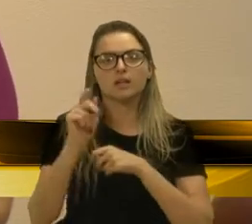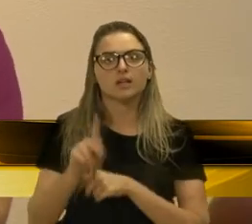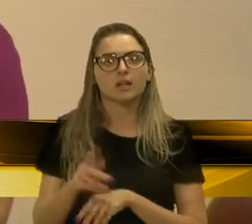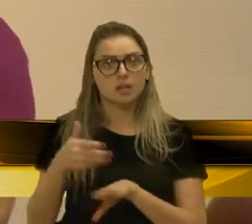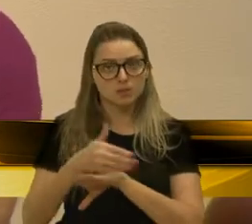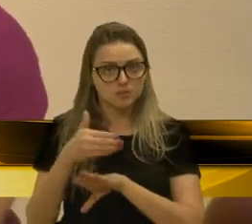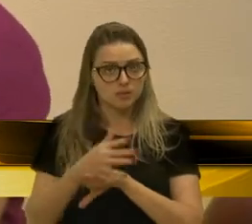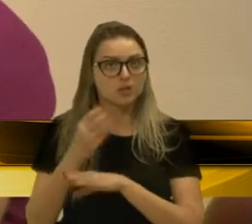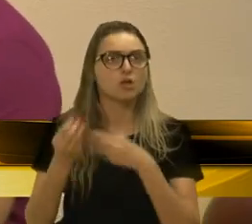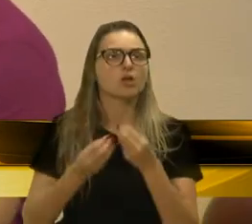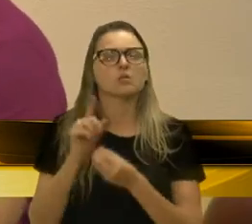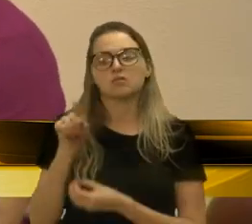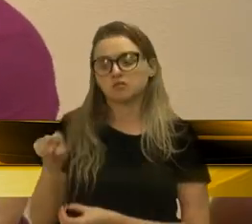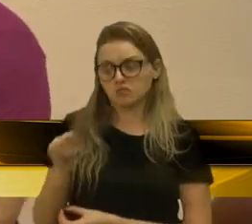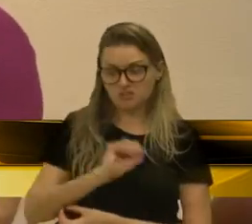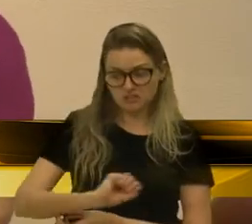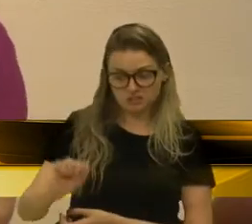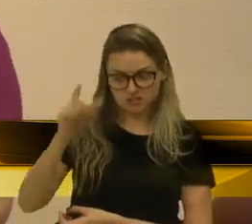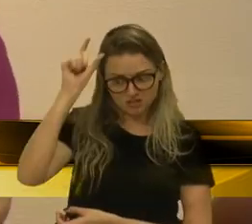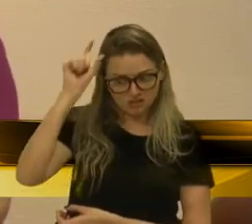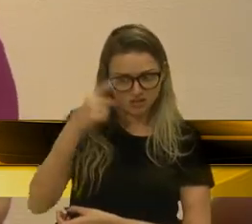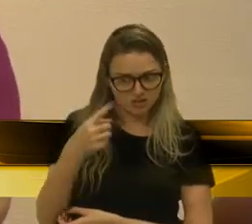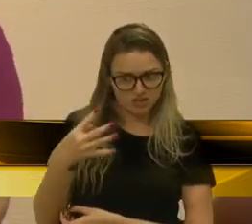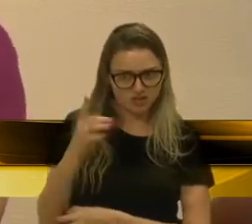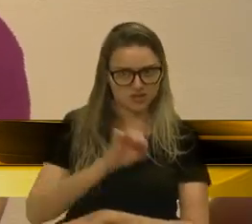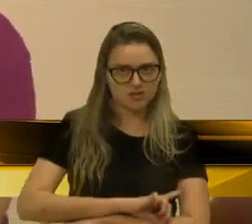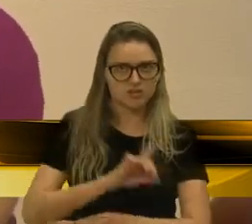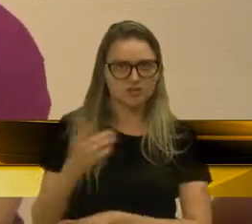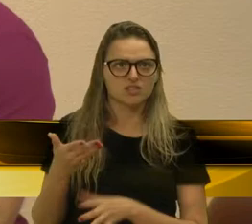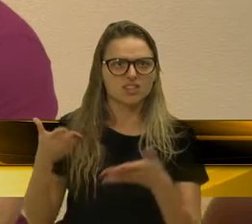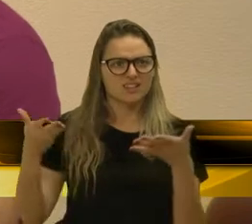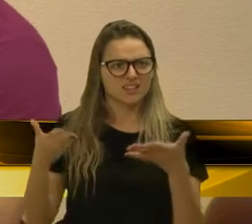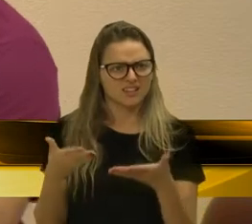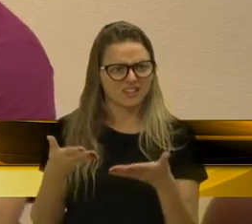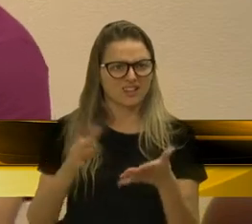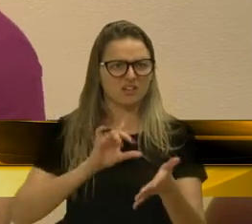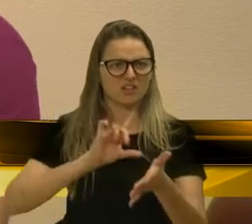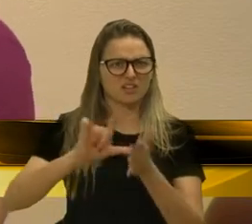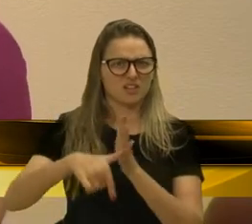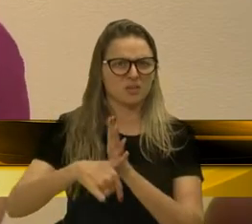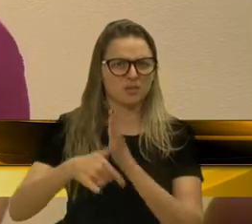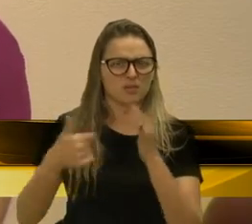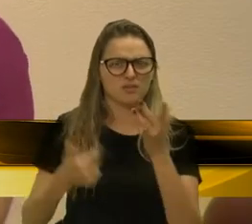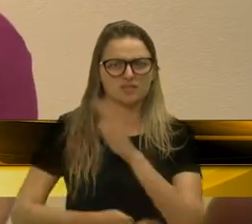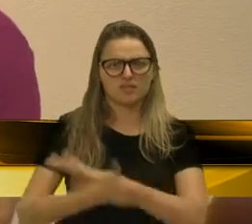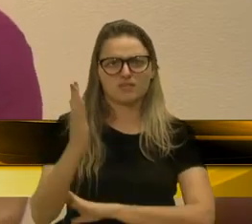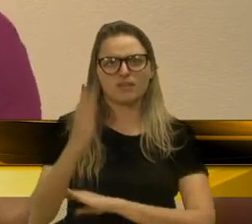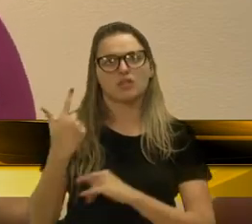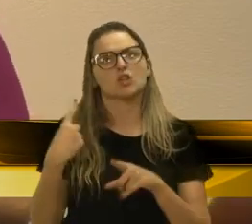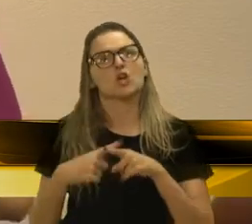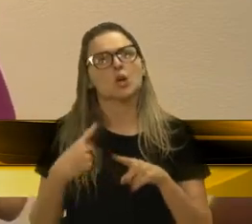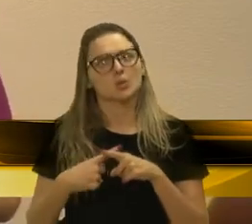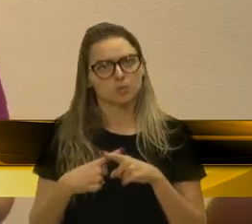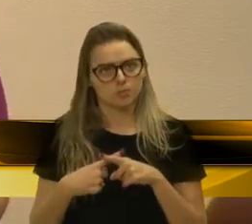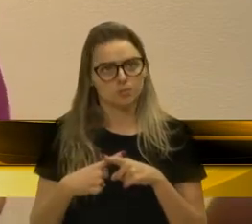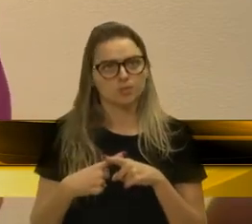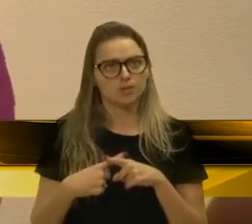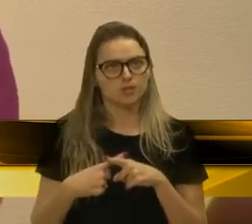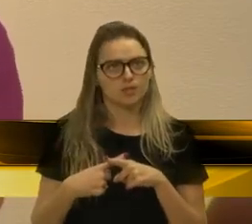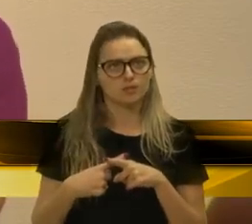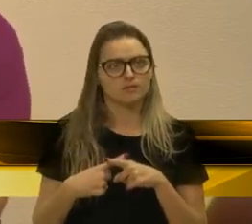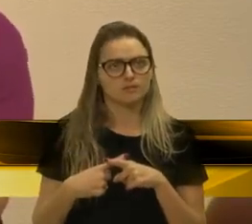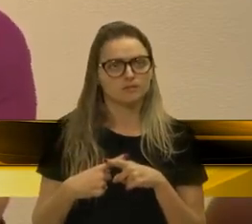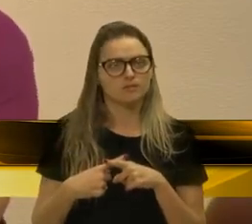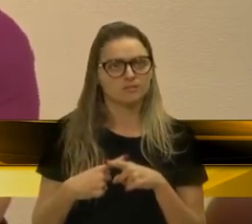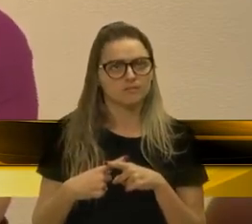estava fazendo. O senhor, vereador Chico, ficou 14 dias e agora, depois da viagem, porque as questões, presidente, me permite,